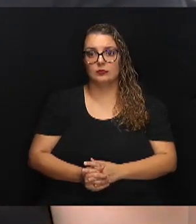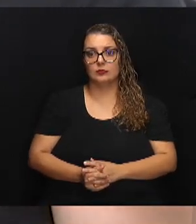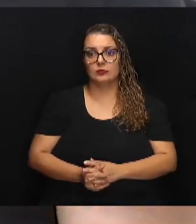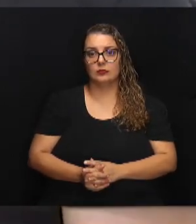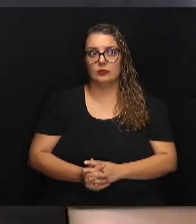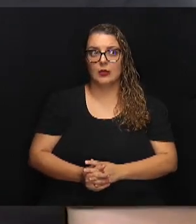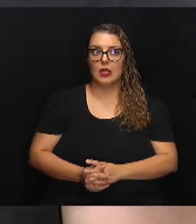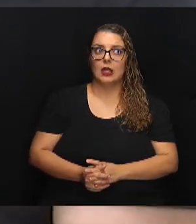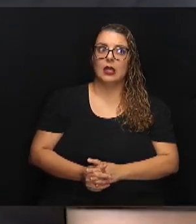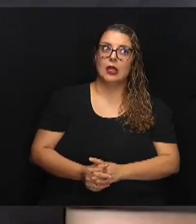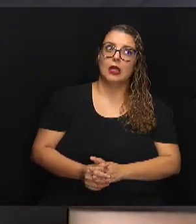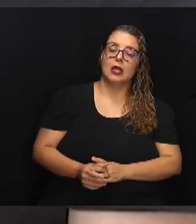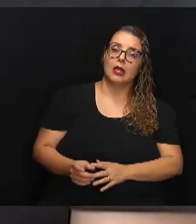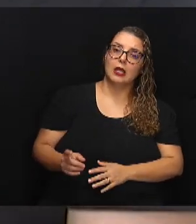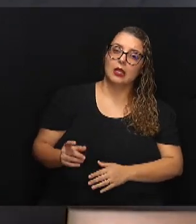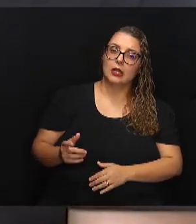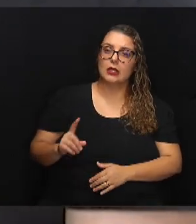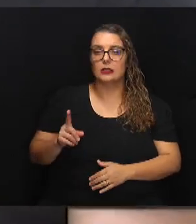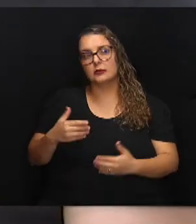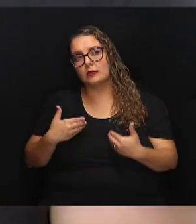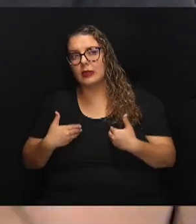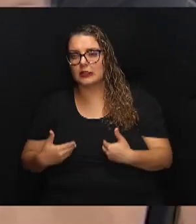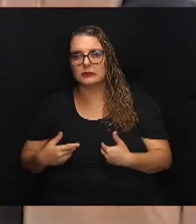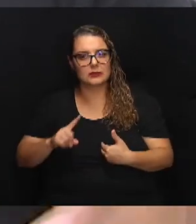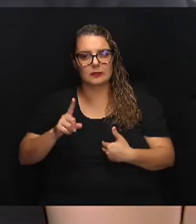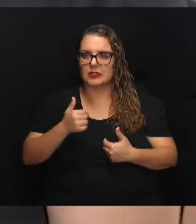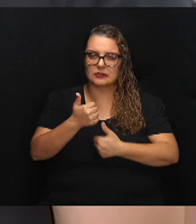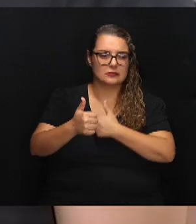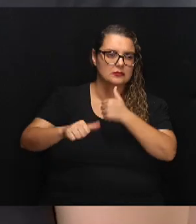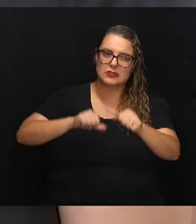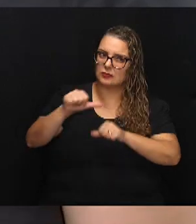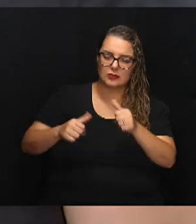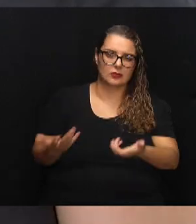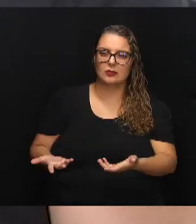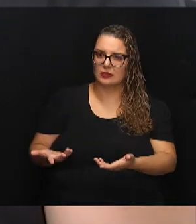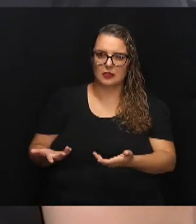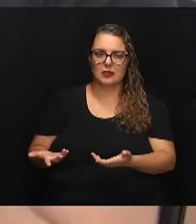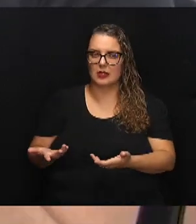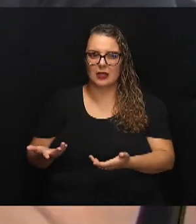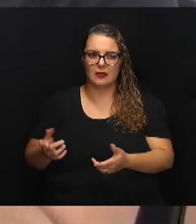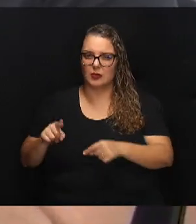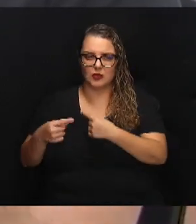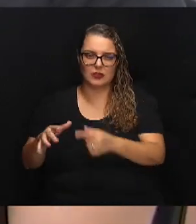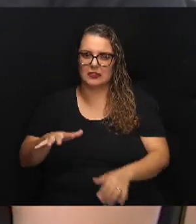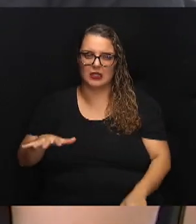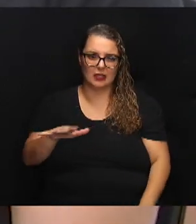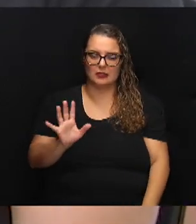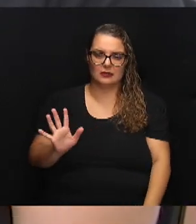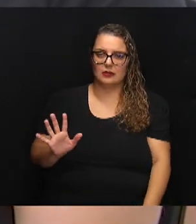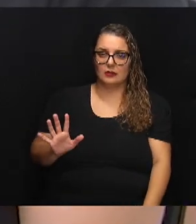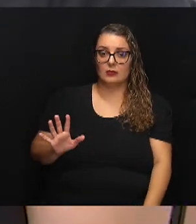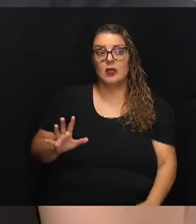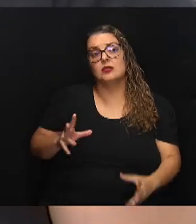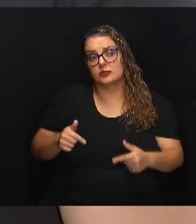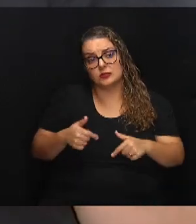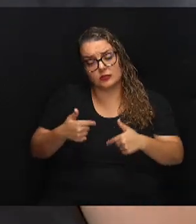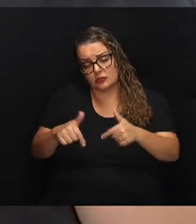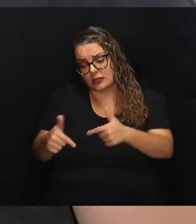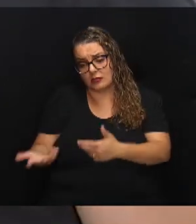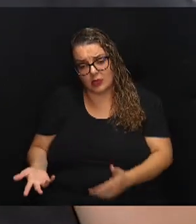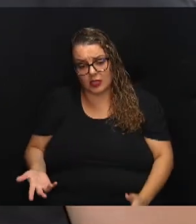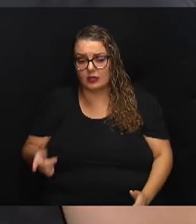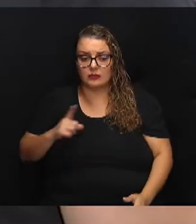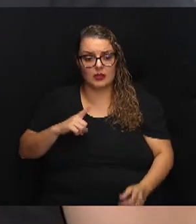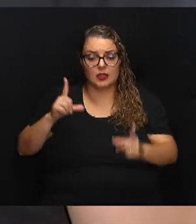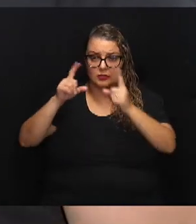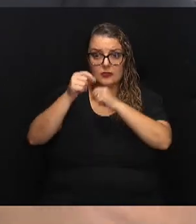por outra. Mas seria, acho que a profissão mais legal. Mas toda a área de tecnologia tem as suas dores de cabeça. Né? Porque a gente trabalha com ferramentas, né? Então sempre tem um